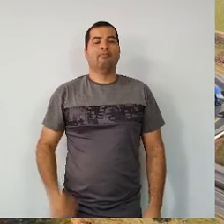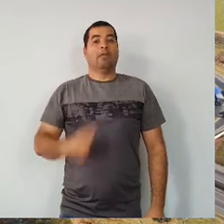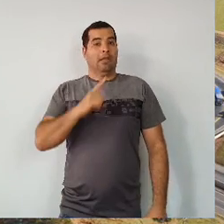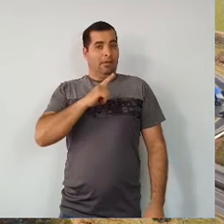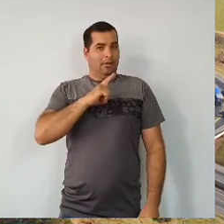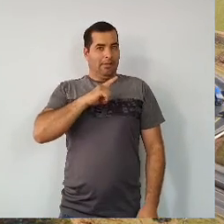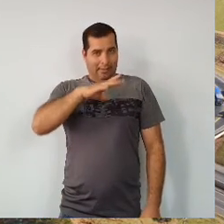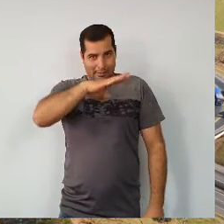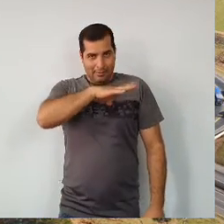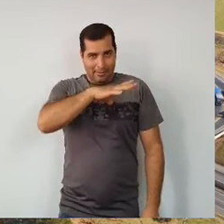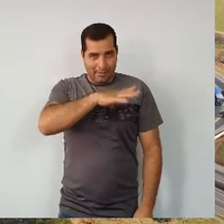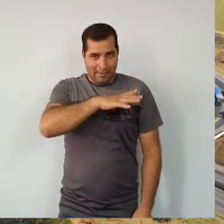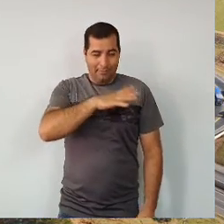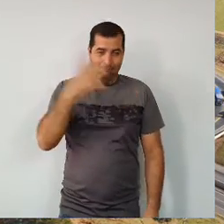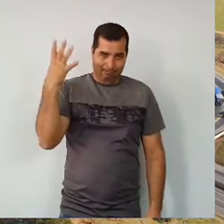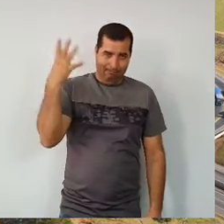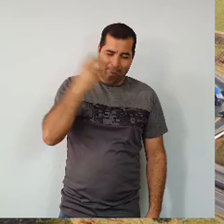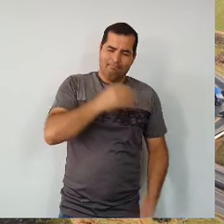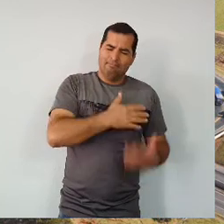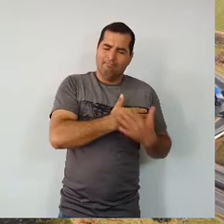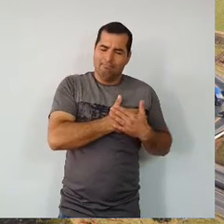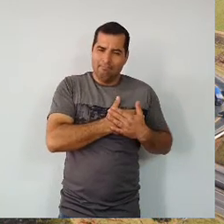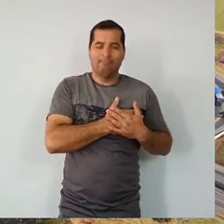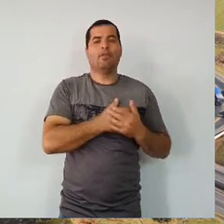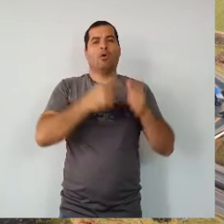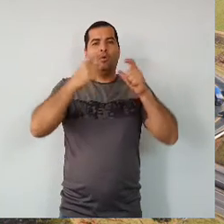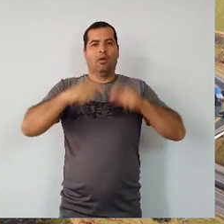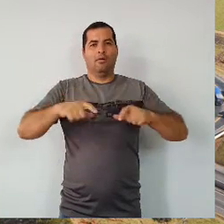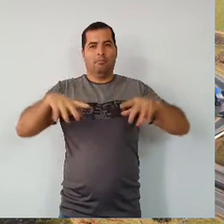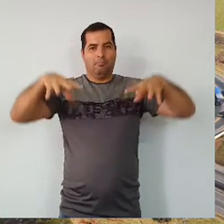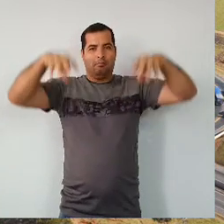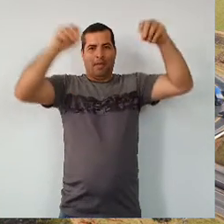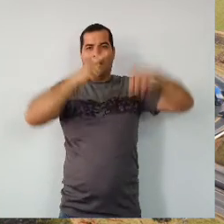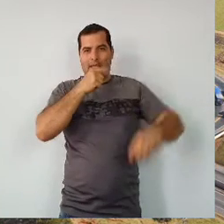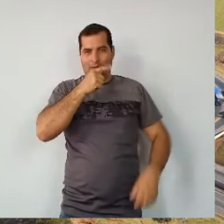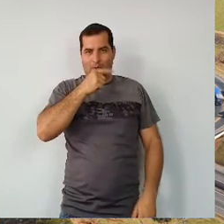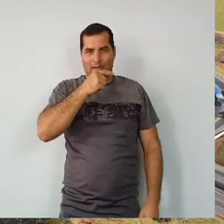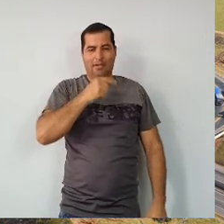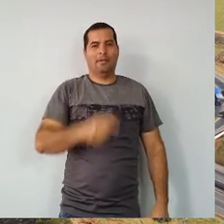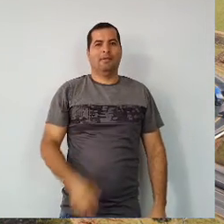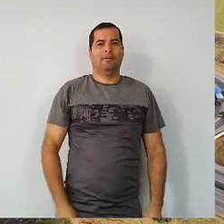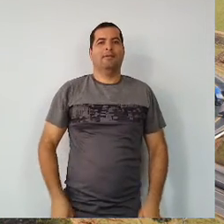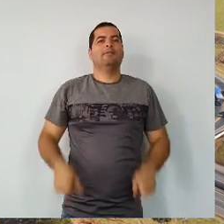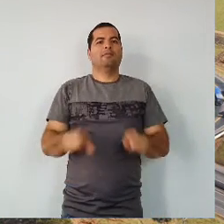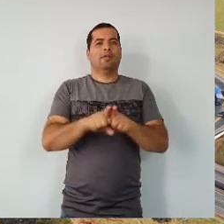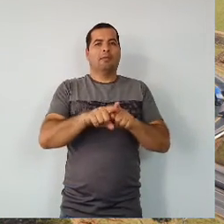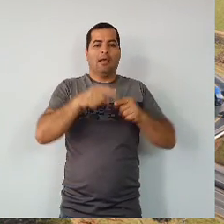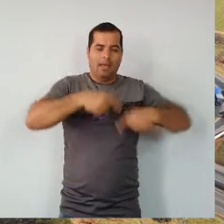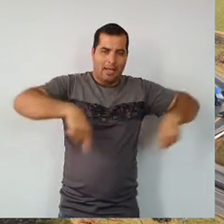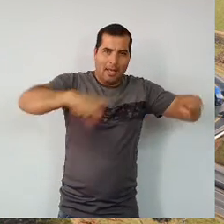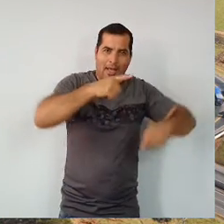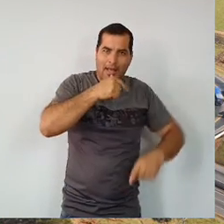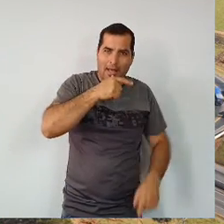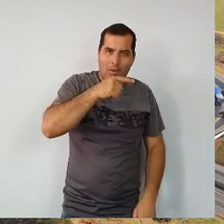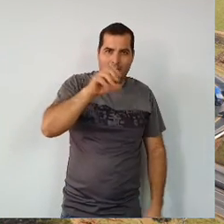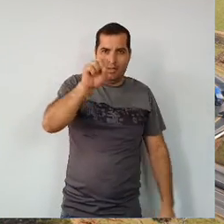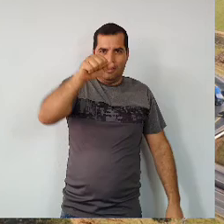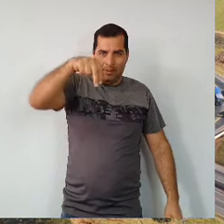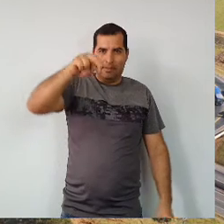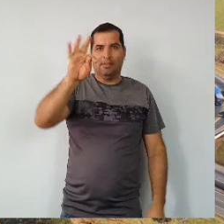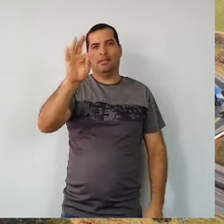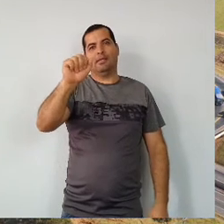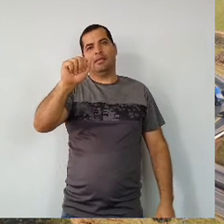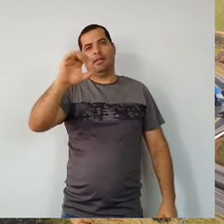Aqui está a nossa cidade, a nossa querida cidade, o Palácio das Águas, tá vendo? A Lagoa da Santa Clara, essa aqui